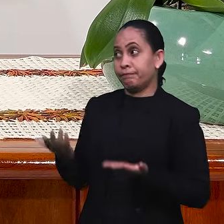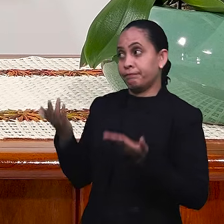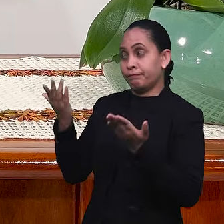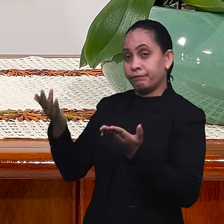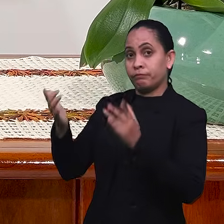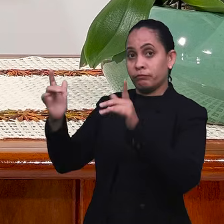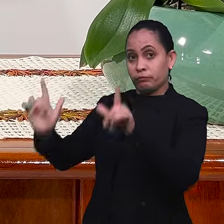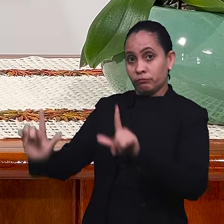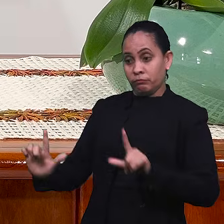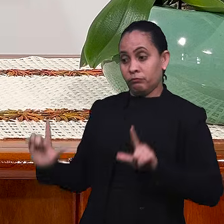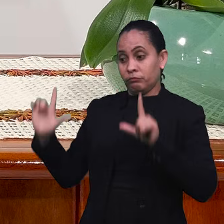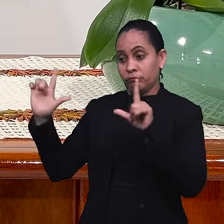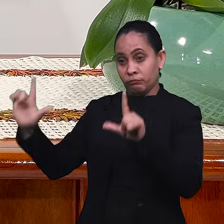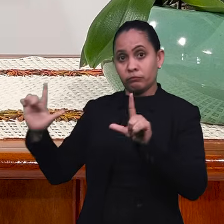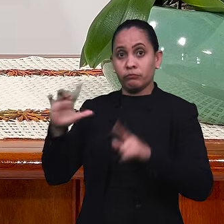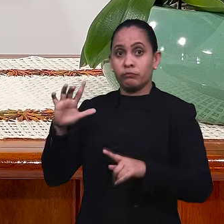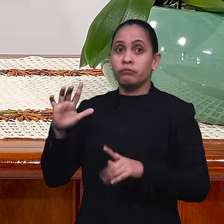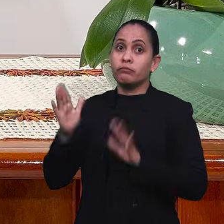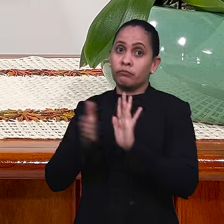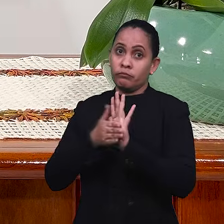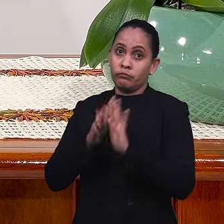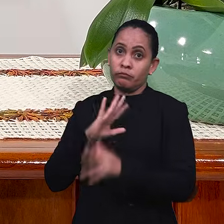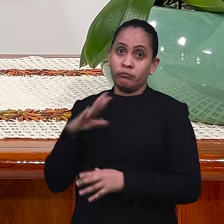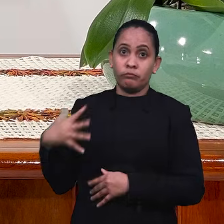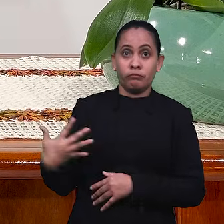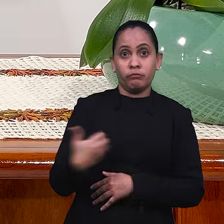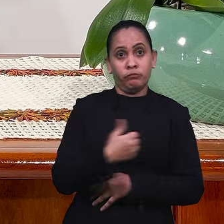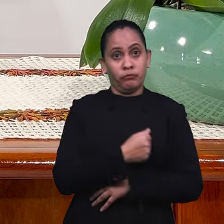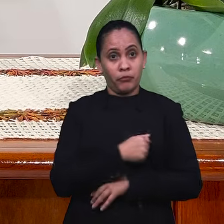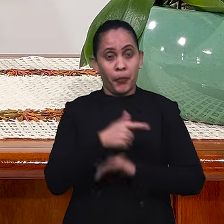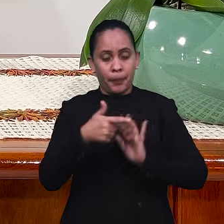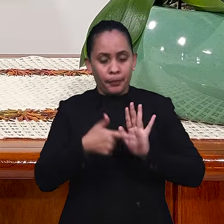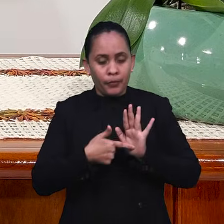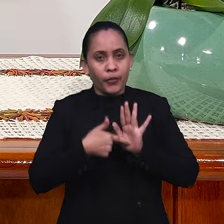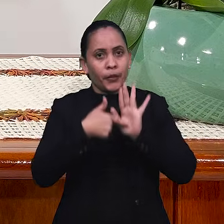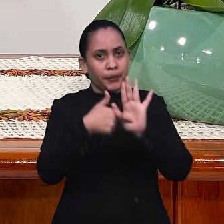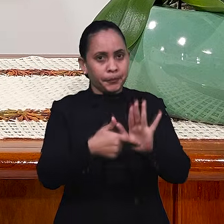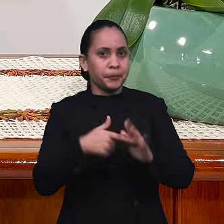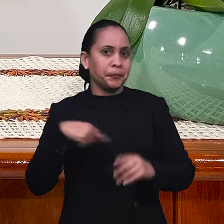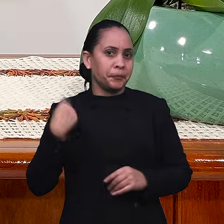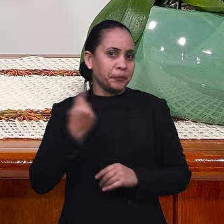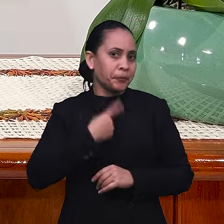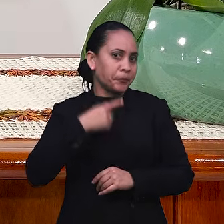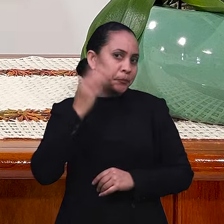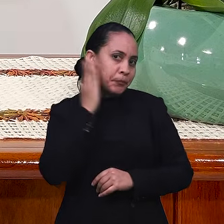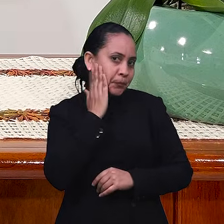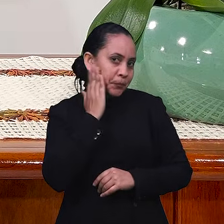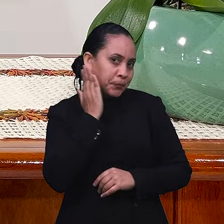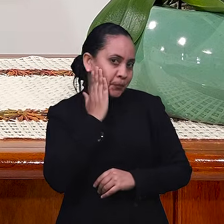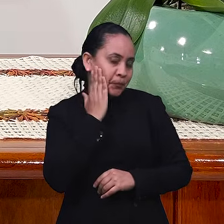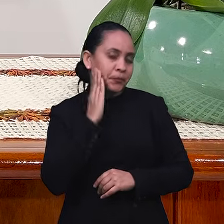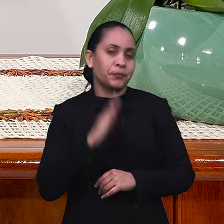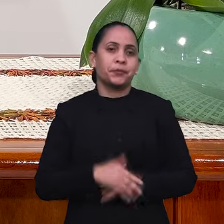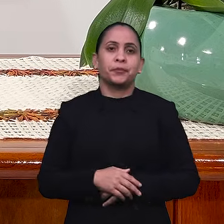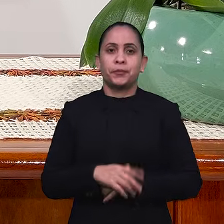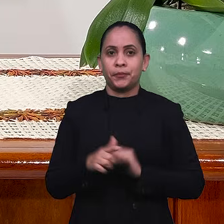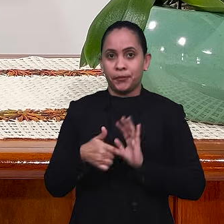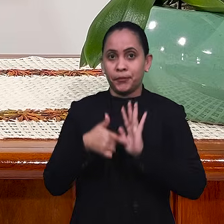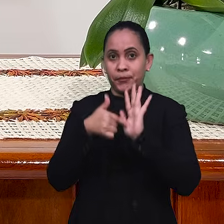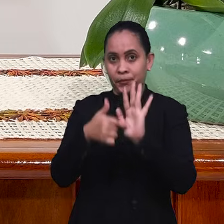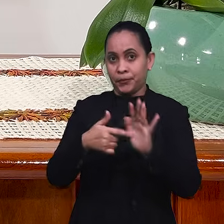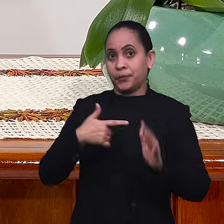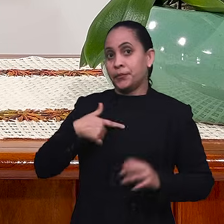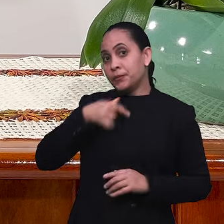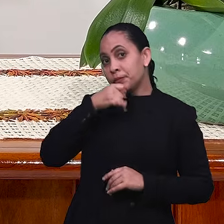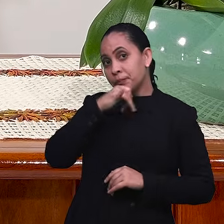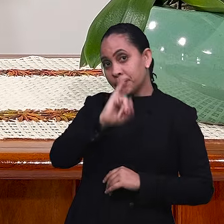é o quadro da aula de salvação, só para balizar nosso entendimento nesse breve comentário que eu vou fazer